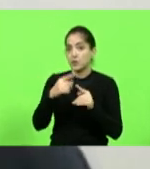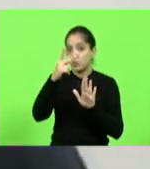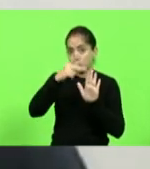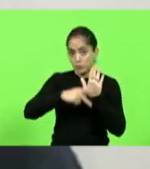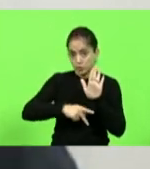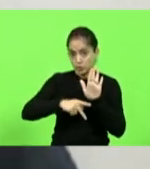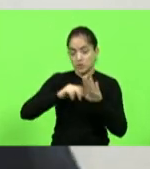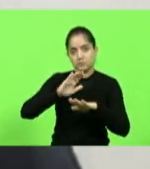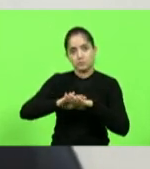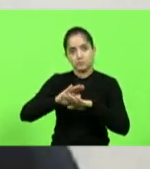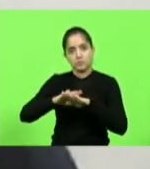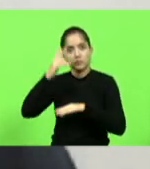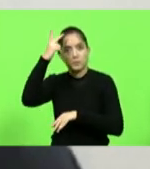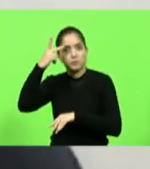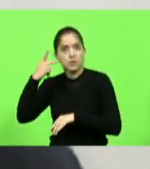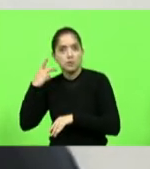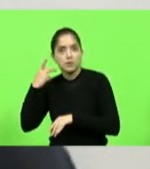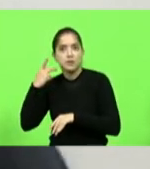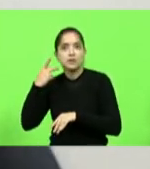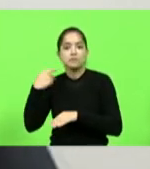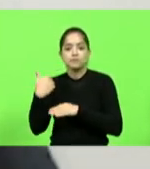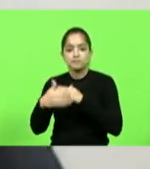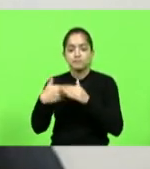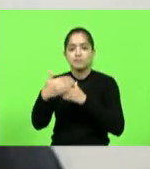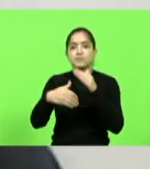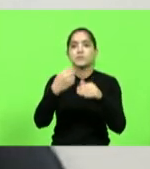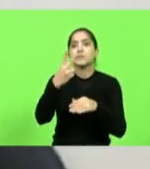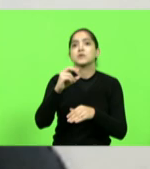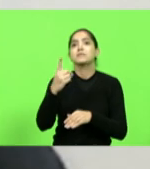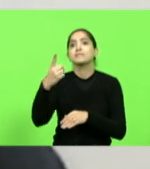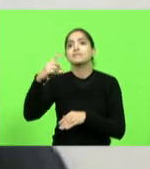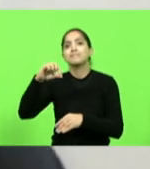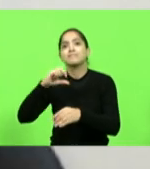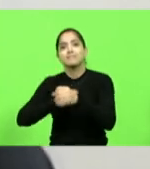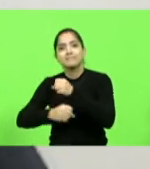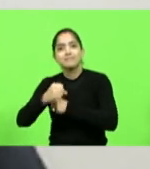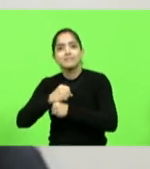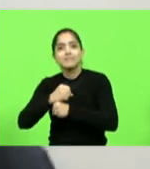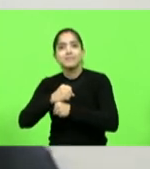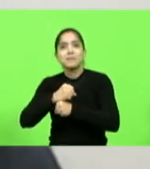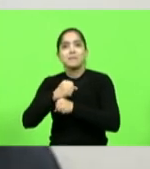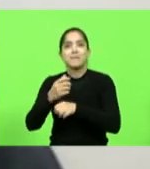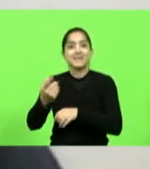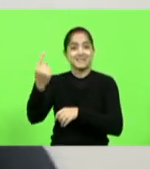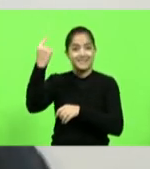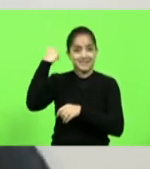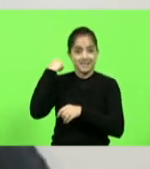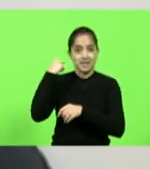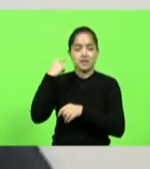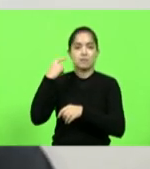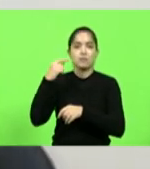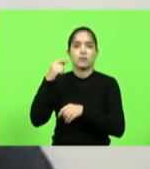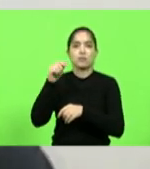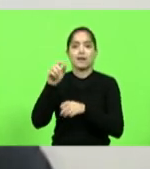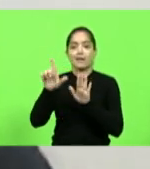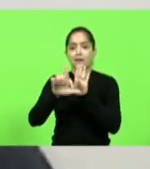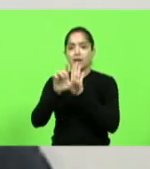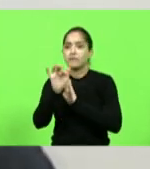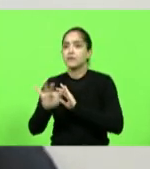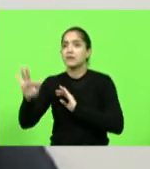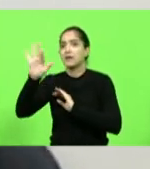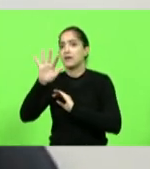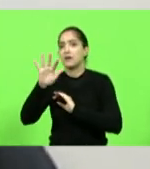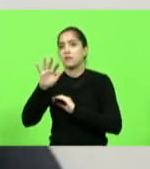todo o mérito, ele foi apresentado no decorrer do ano 2019, quando ainda não havia lei federal. Então, por felicidade agora, quando entrou na Comissão de